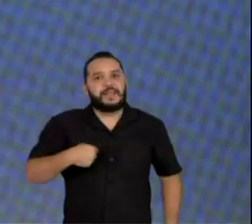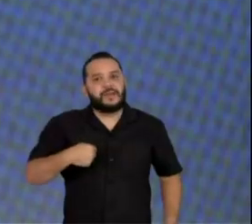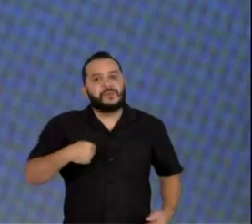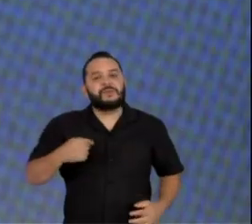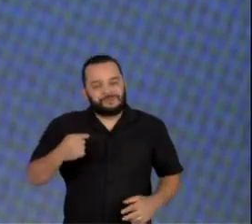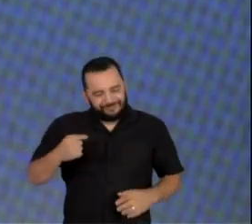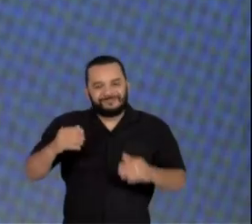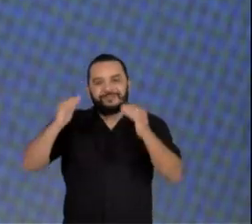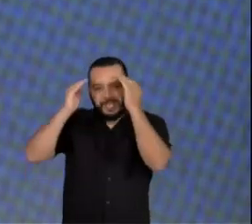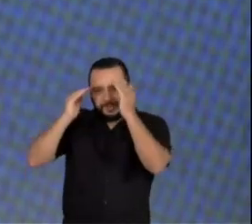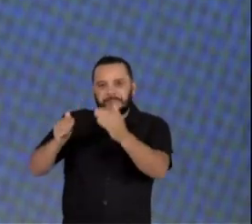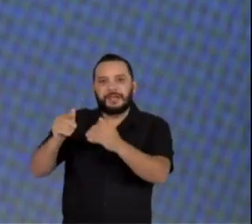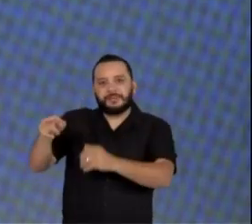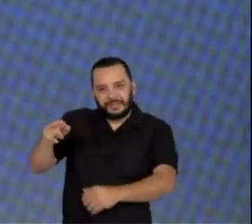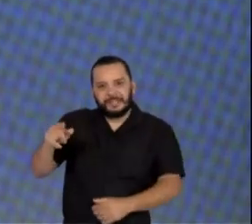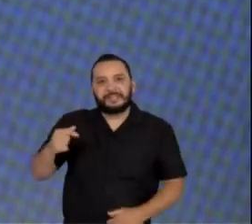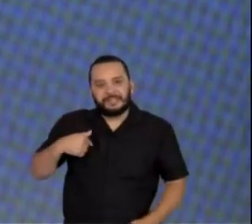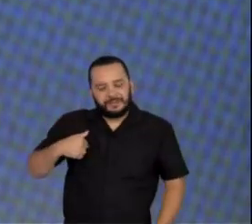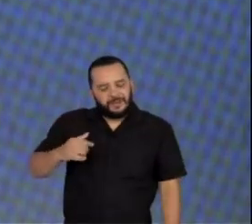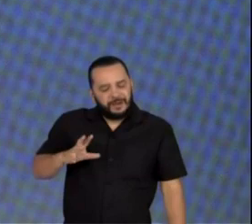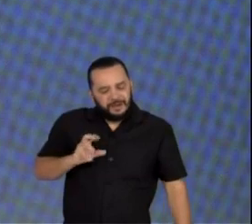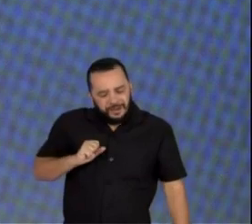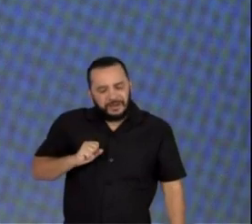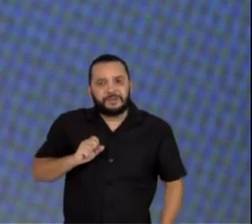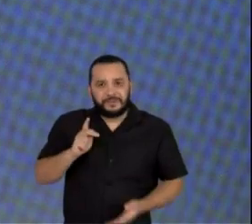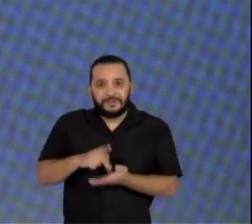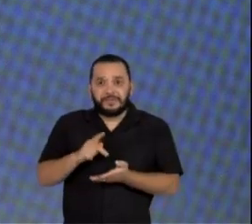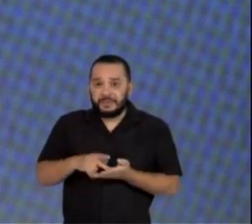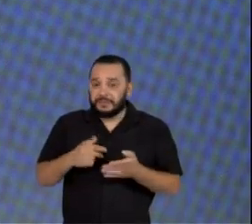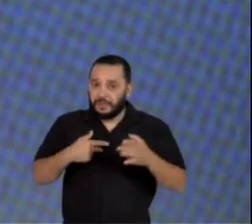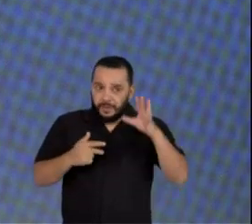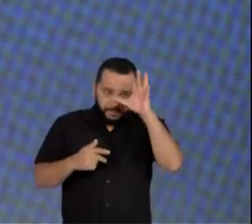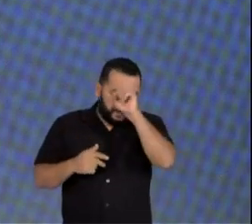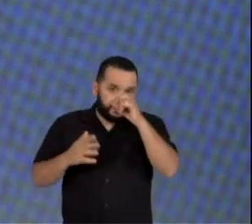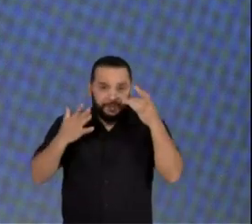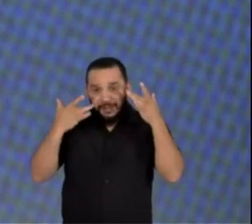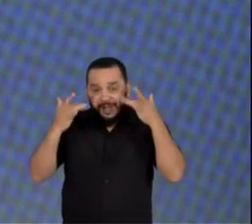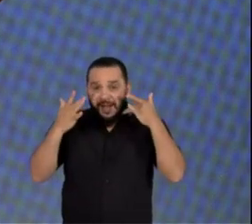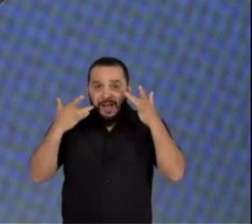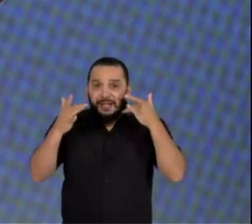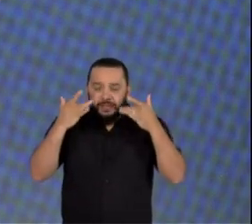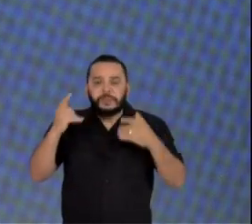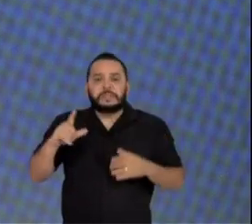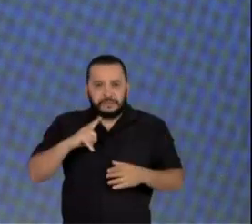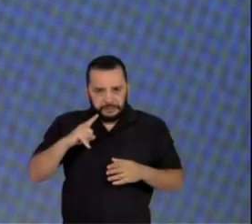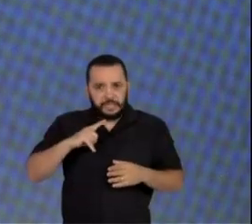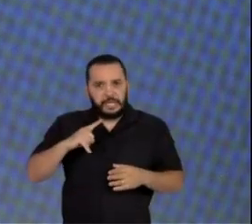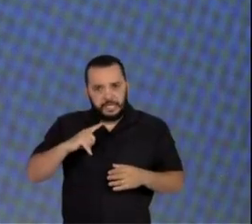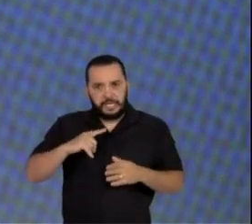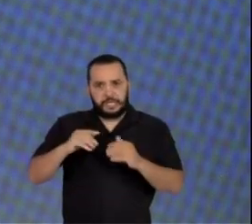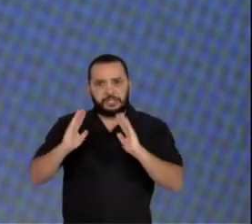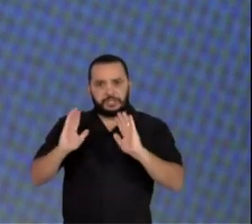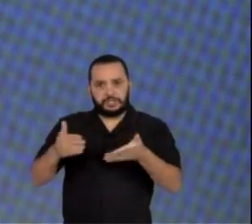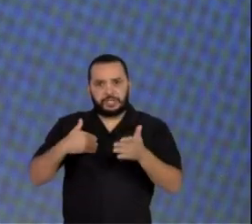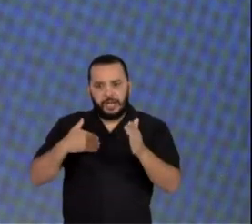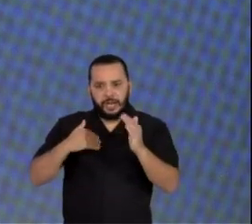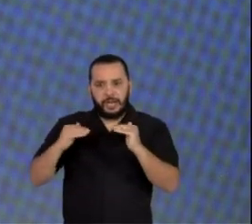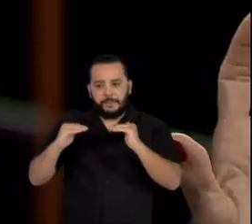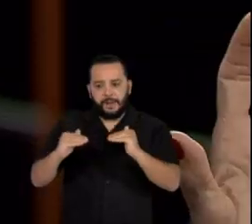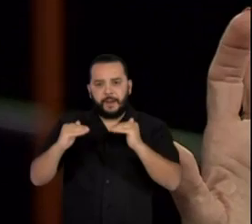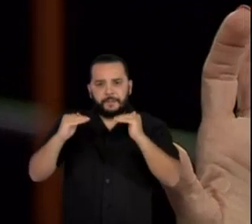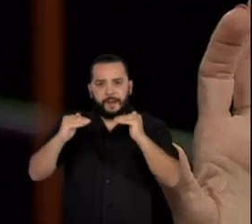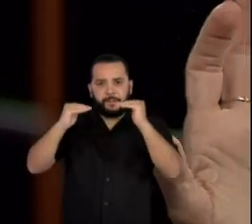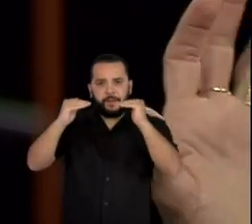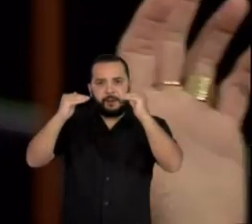eles. Amorosamente, eu aprendi isso no teatro, talvez. Tem uma hierarquia. Eu posso até responder, mas